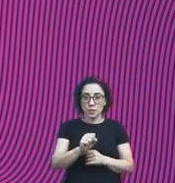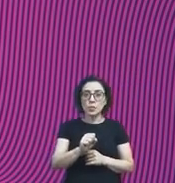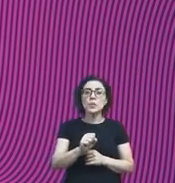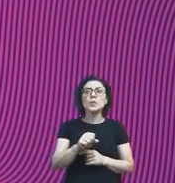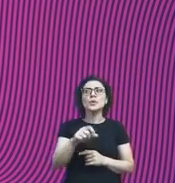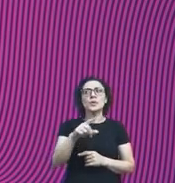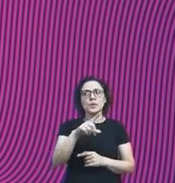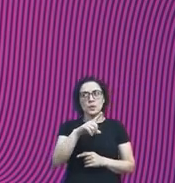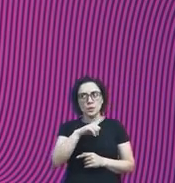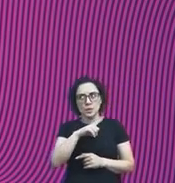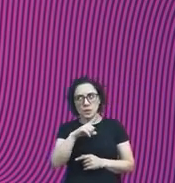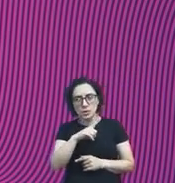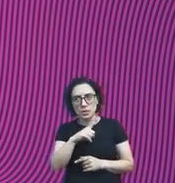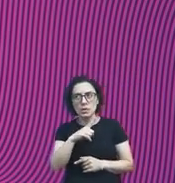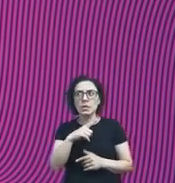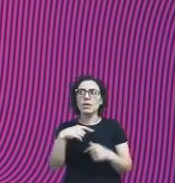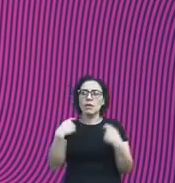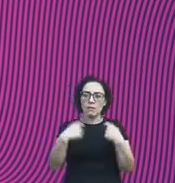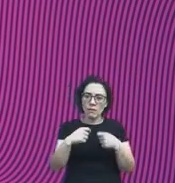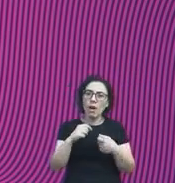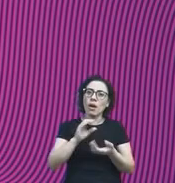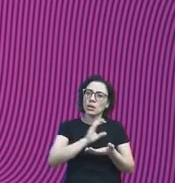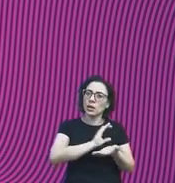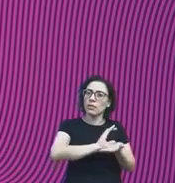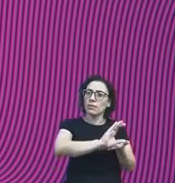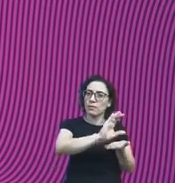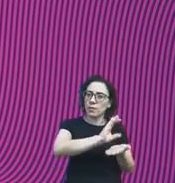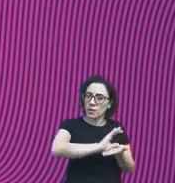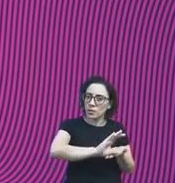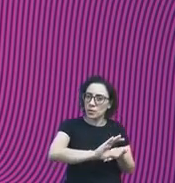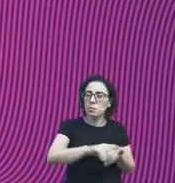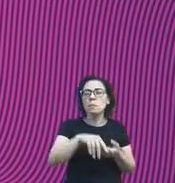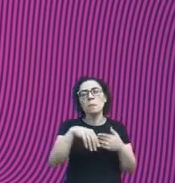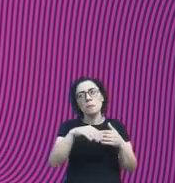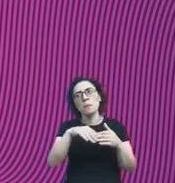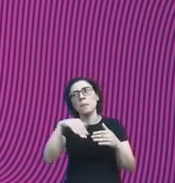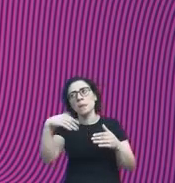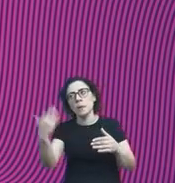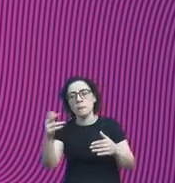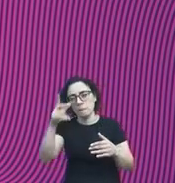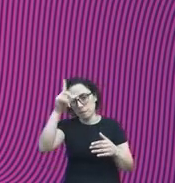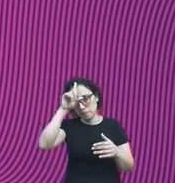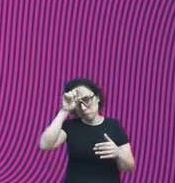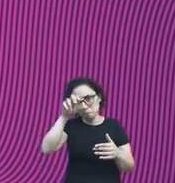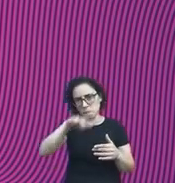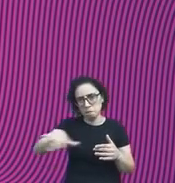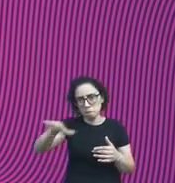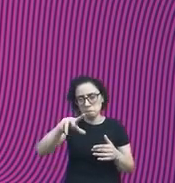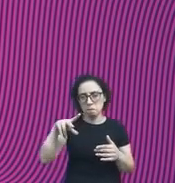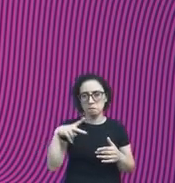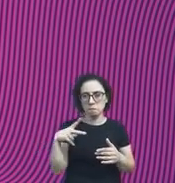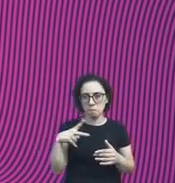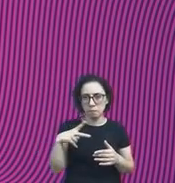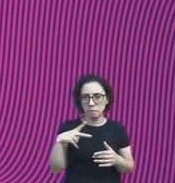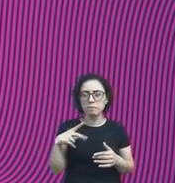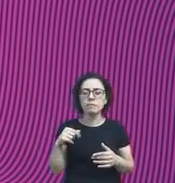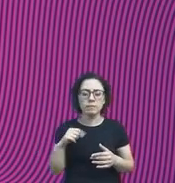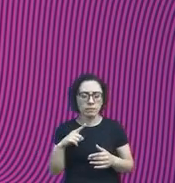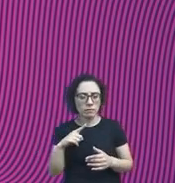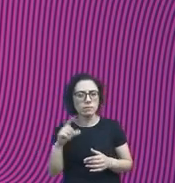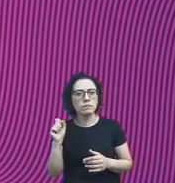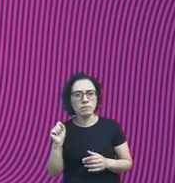para procedimentos de média e alta complexidade, incapaz de remunerá-los, contrata os